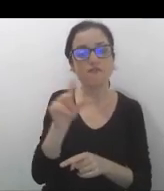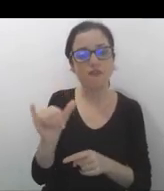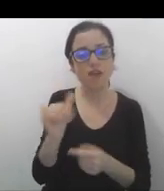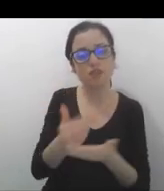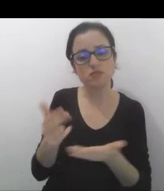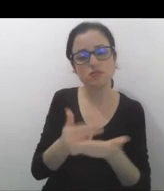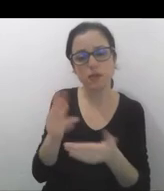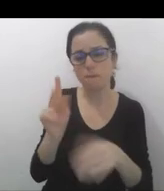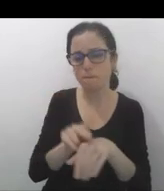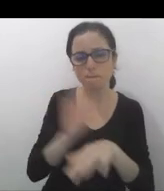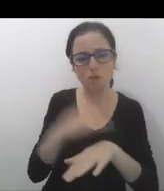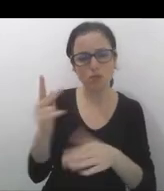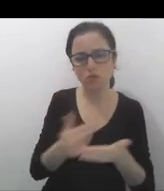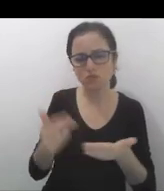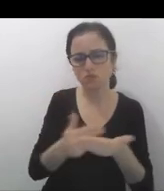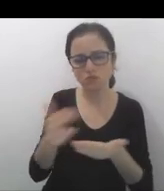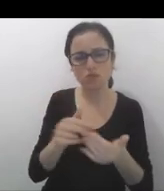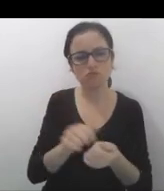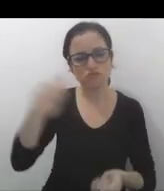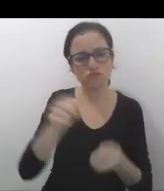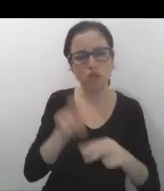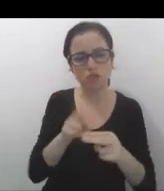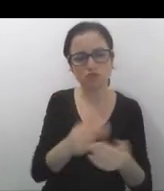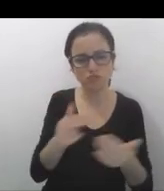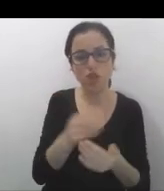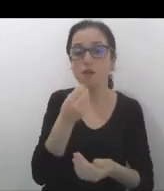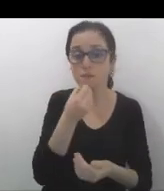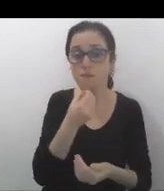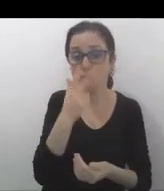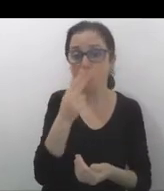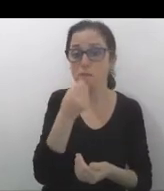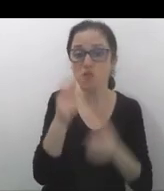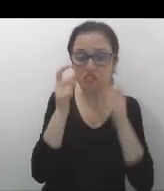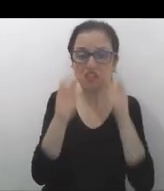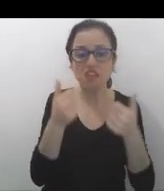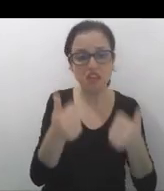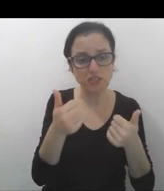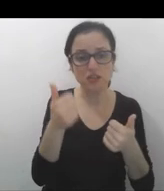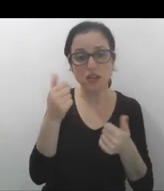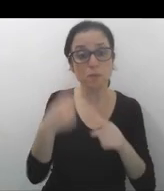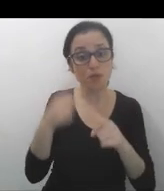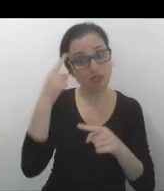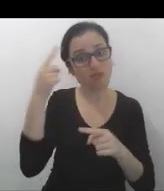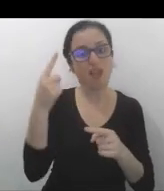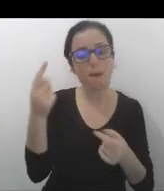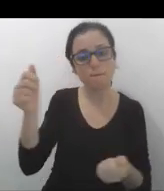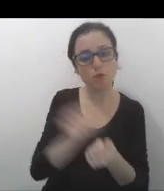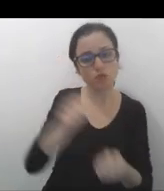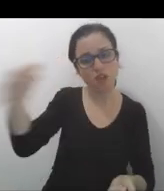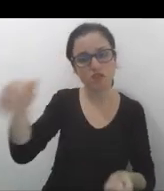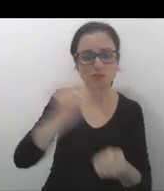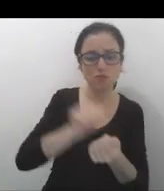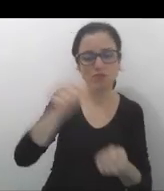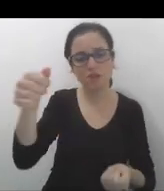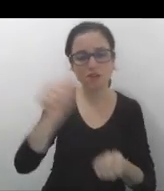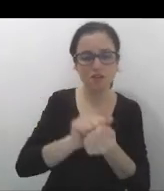Lina Boa, então, vai desenhar essa cadeira dobrável, né? E eu acho bem interessante isso, porque a